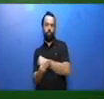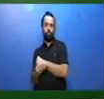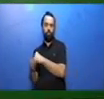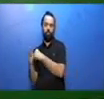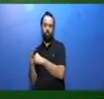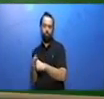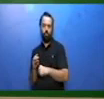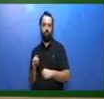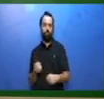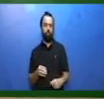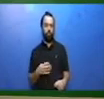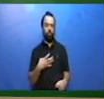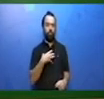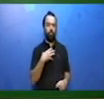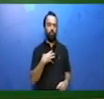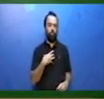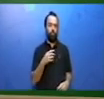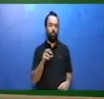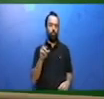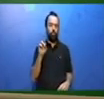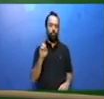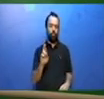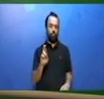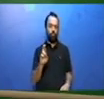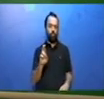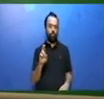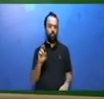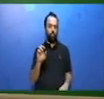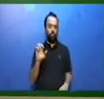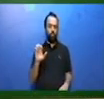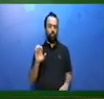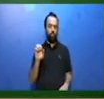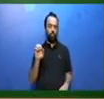né? Você tinha pensado nisso?